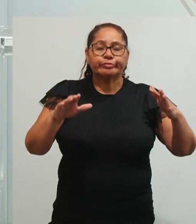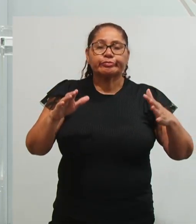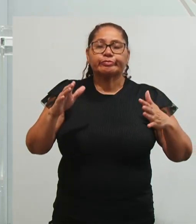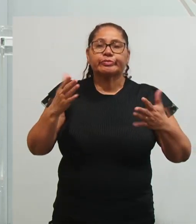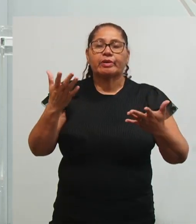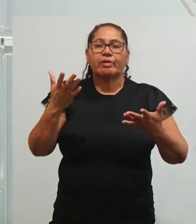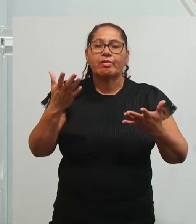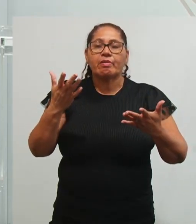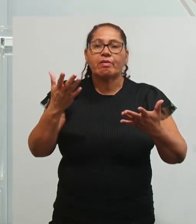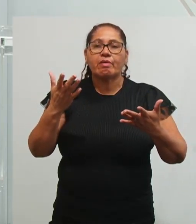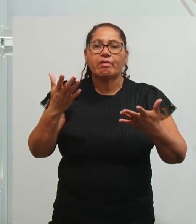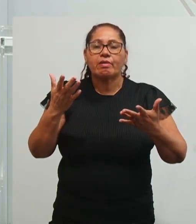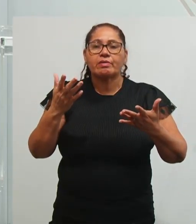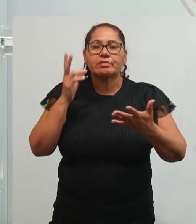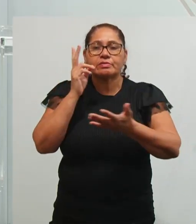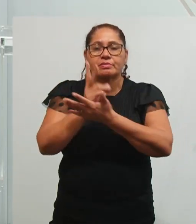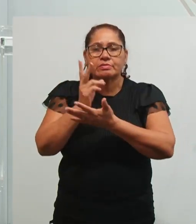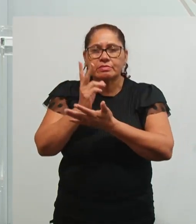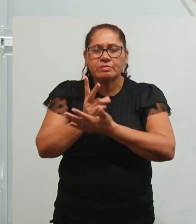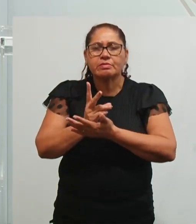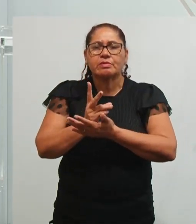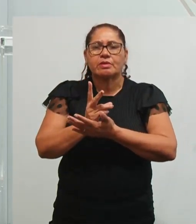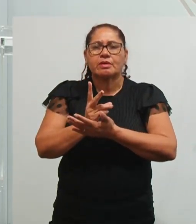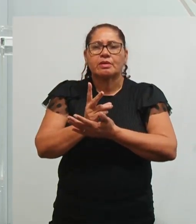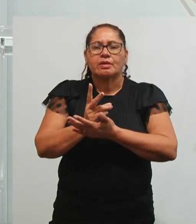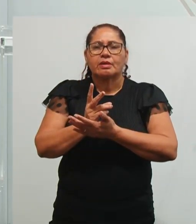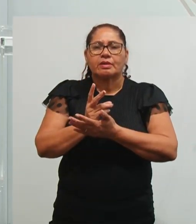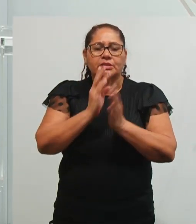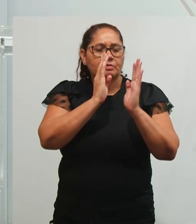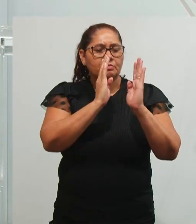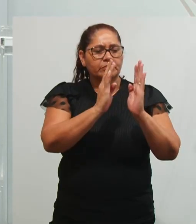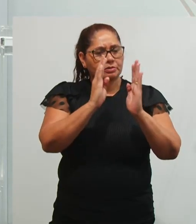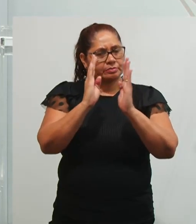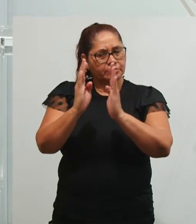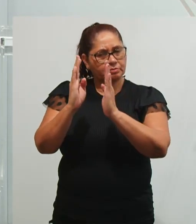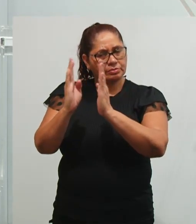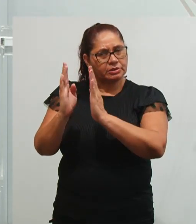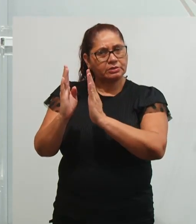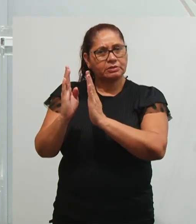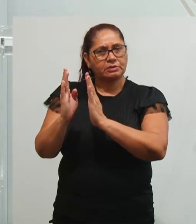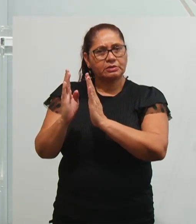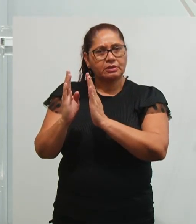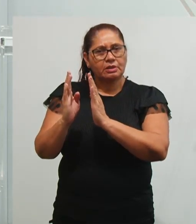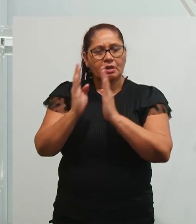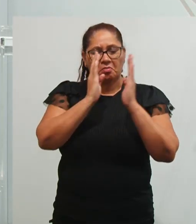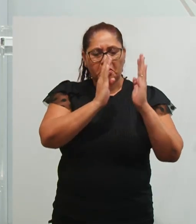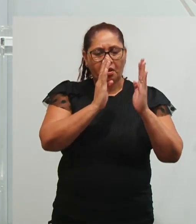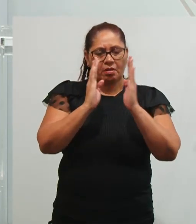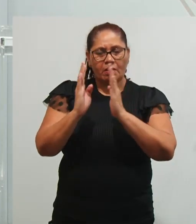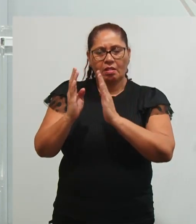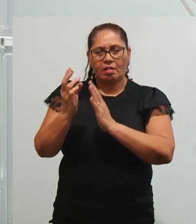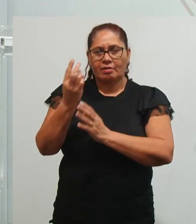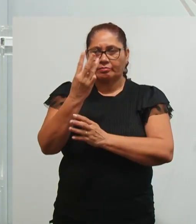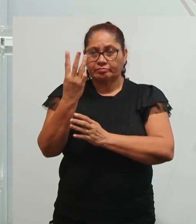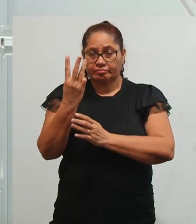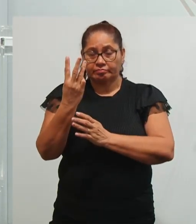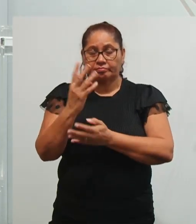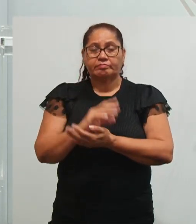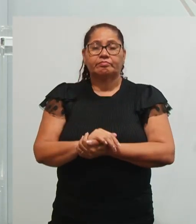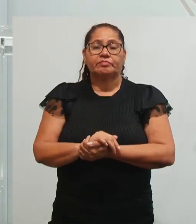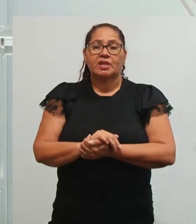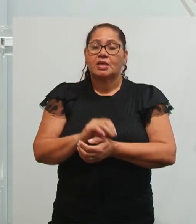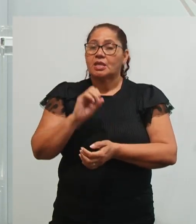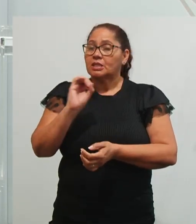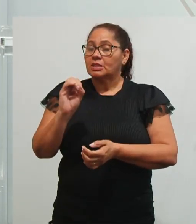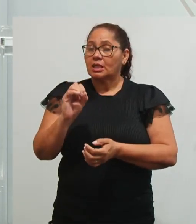você segmenta, se você, né, estripa, você coloca, né, a primeira parte, a segunda parte, a terceira parte. Se ele não